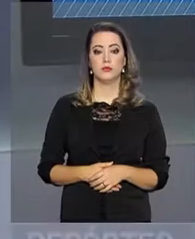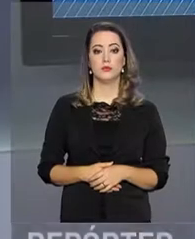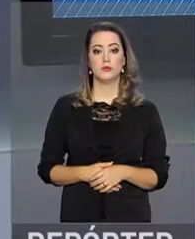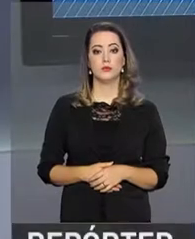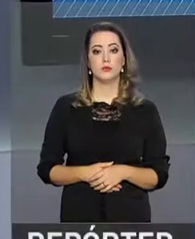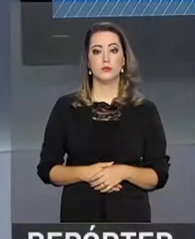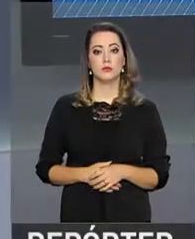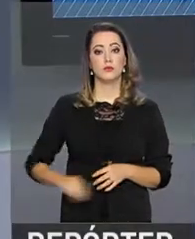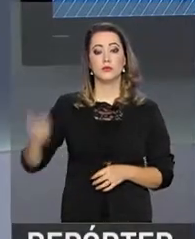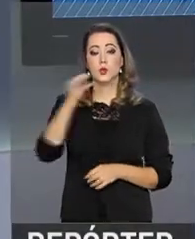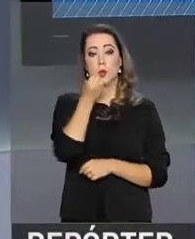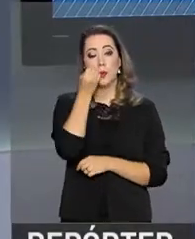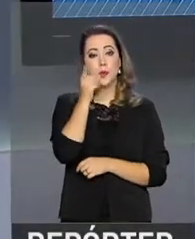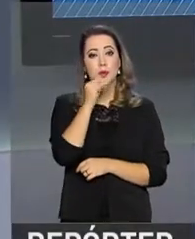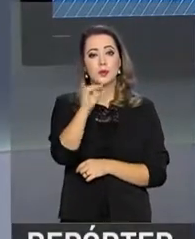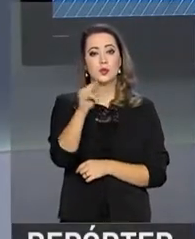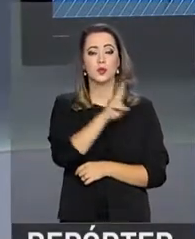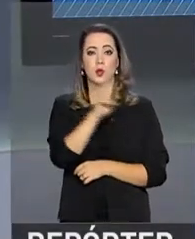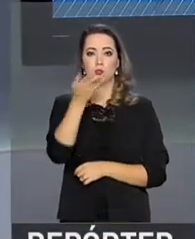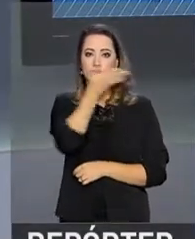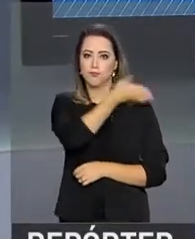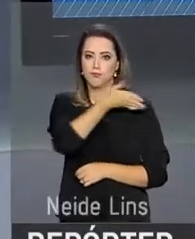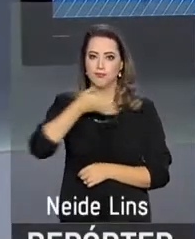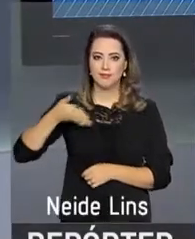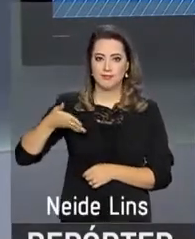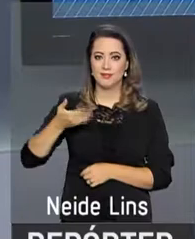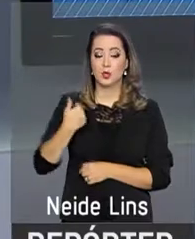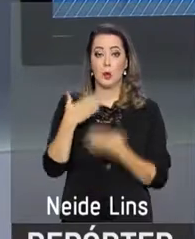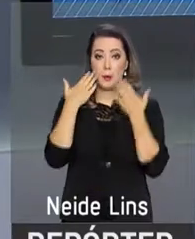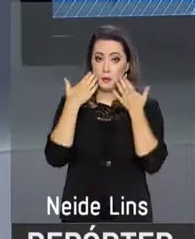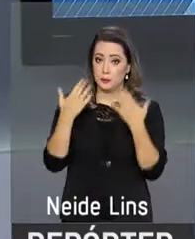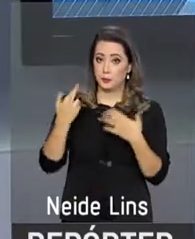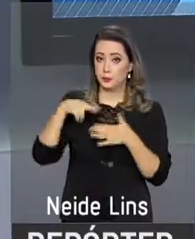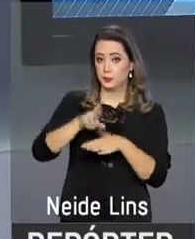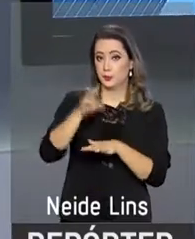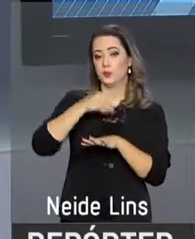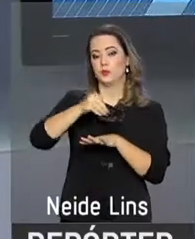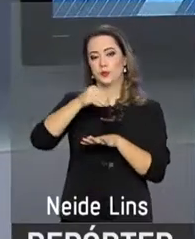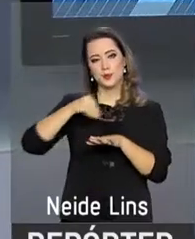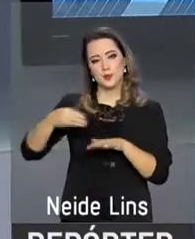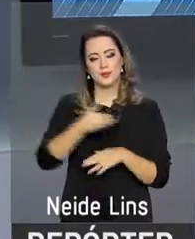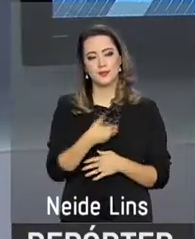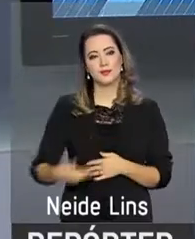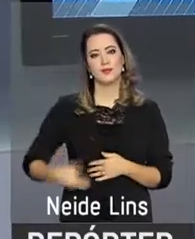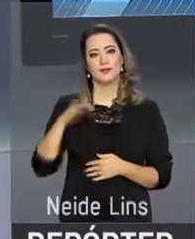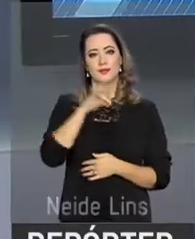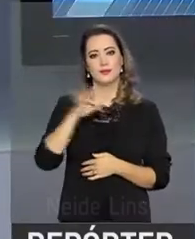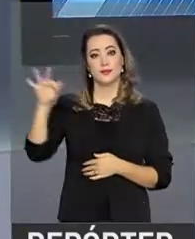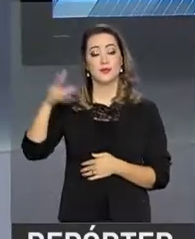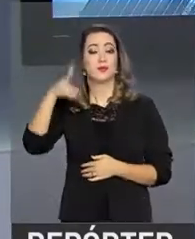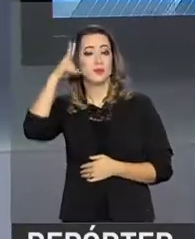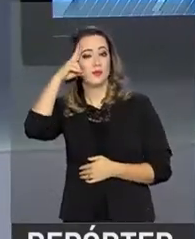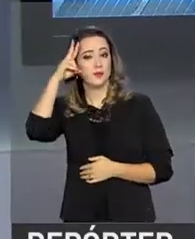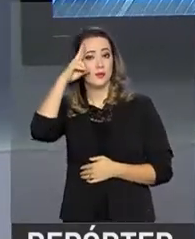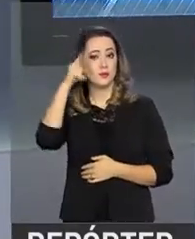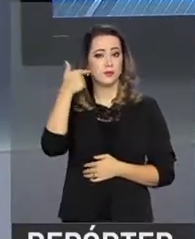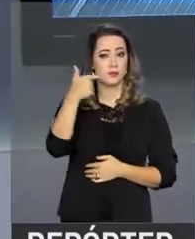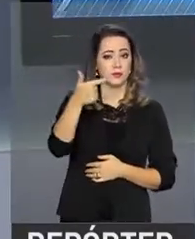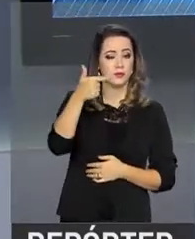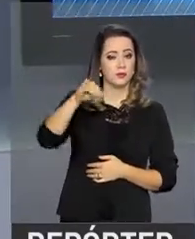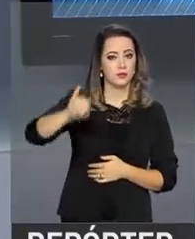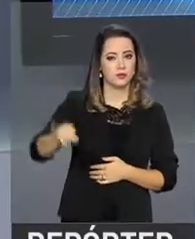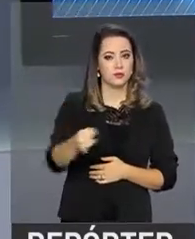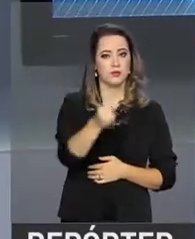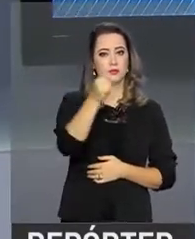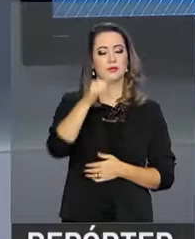olá bom dia eu sou carolina beck e começa agora o repórter nbr com as notícias do governo federal desta segunda-feira